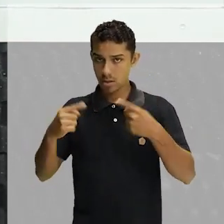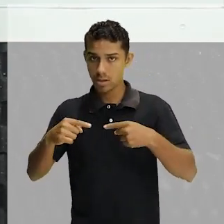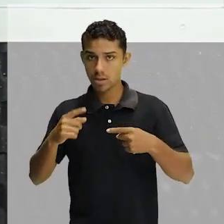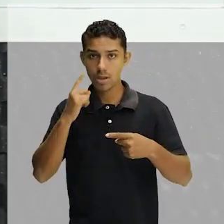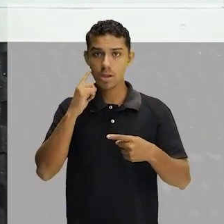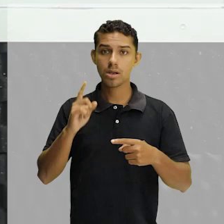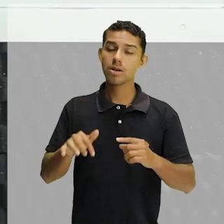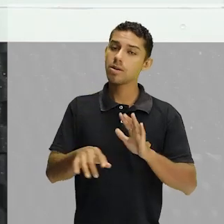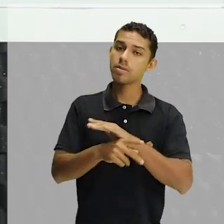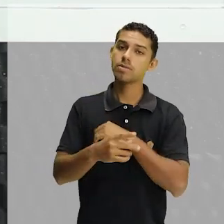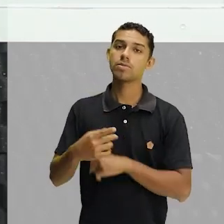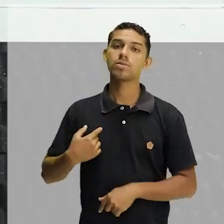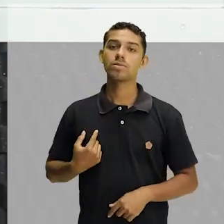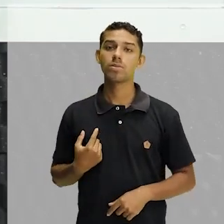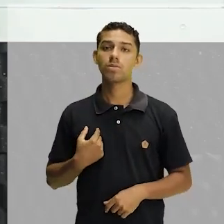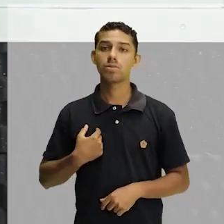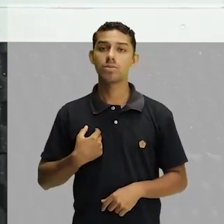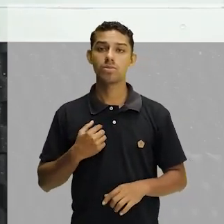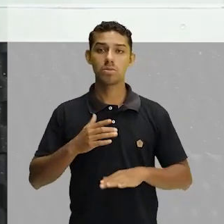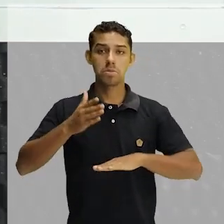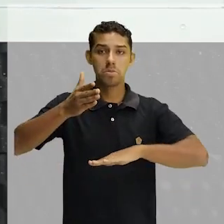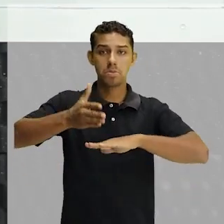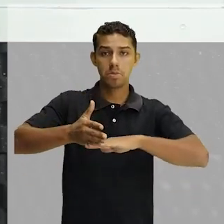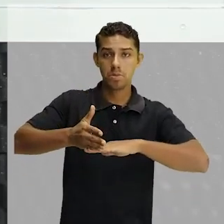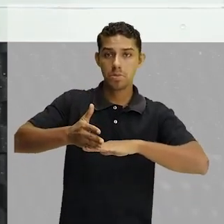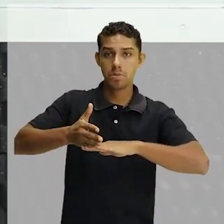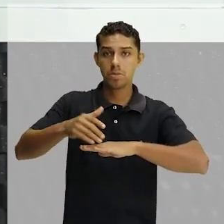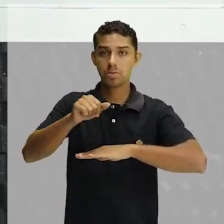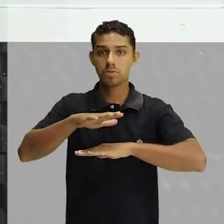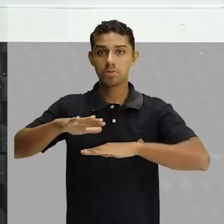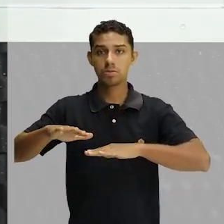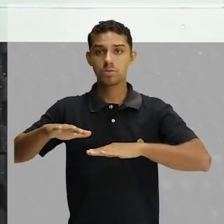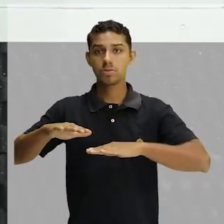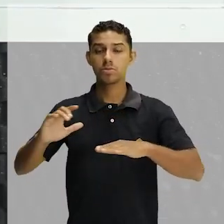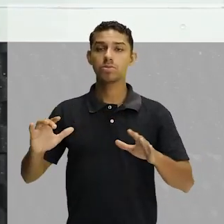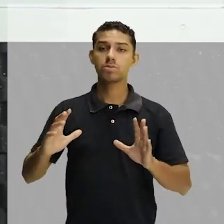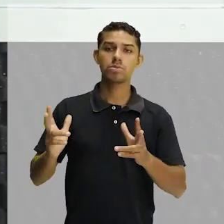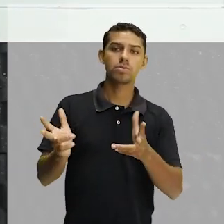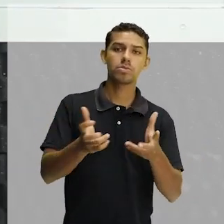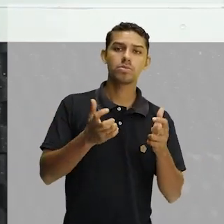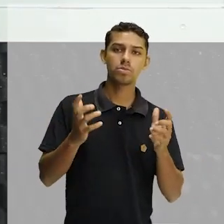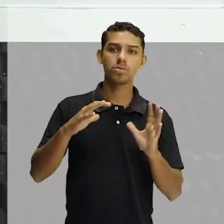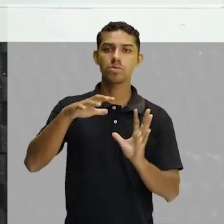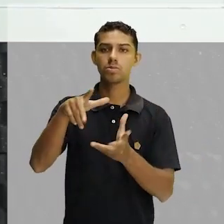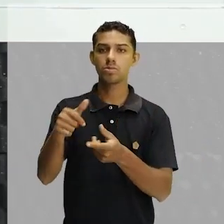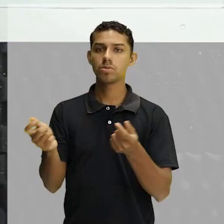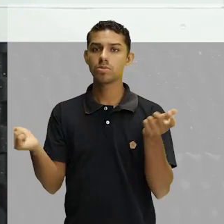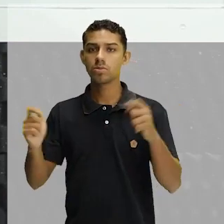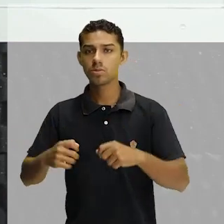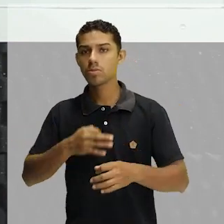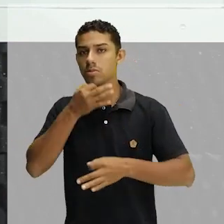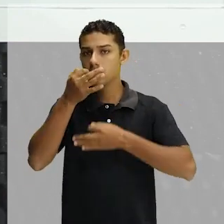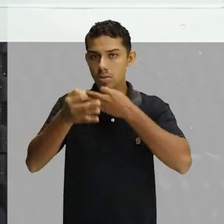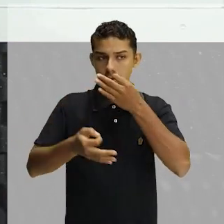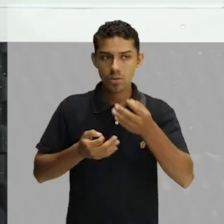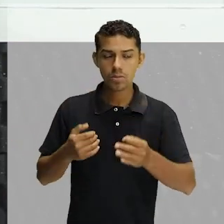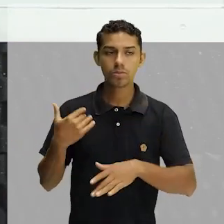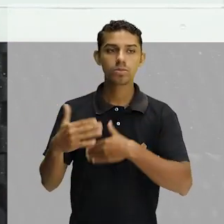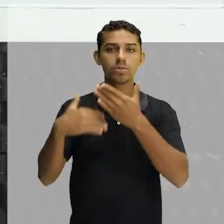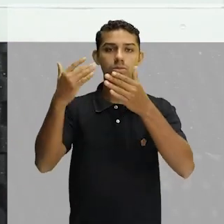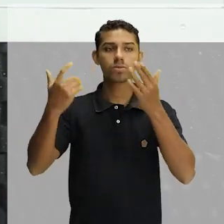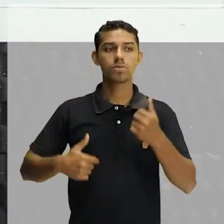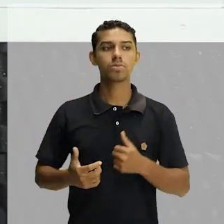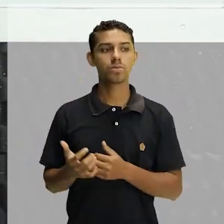pelo mundo moderno, trouxe uma possibilidade de você argumentar, de você criar, de você desenvolver uma série